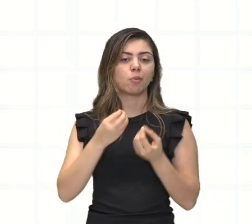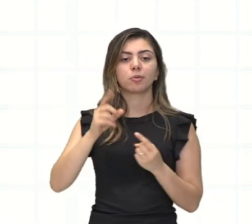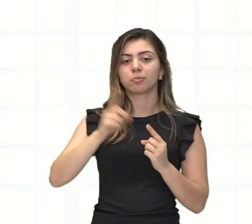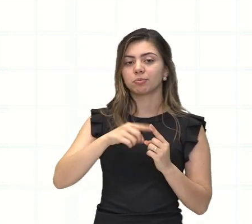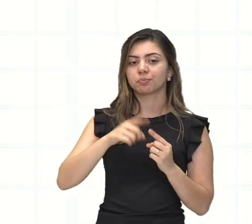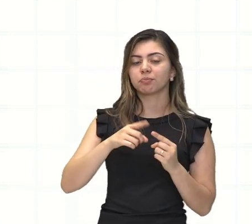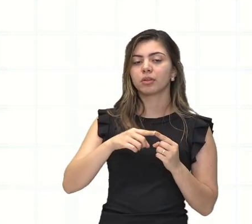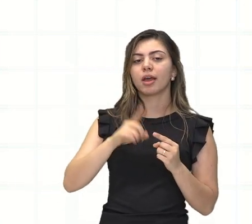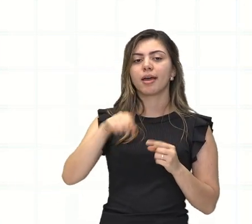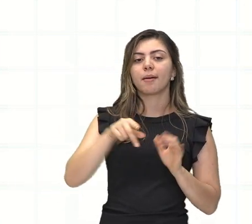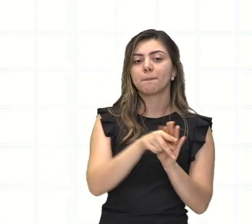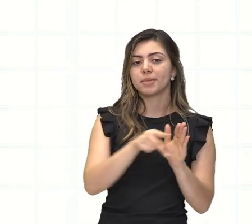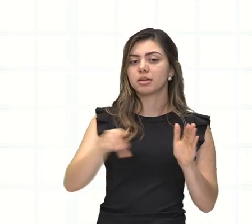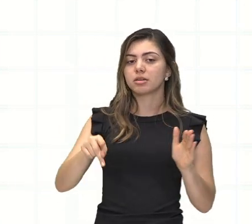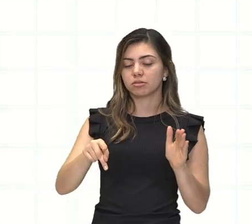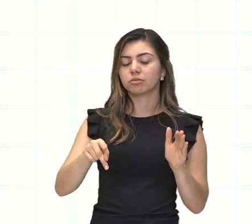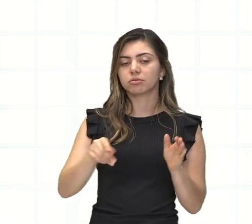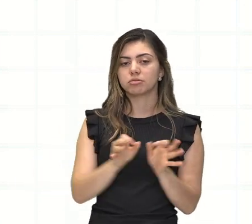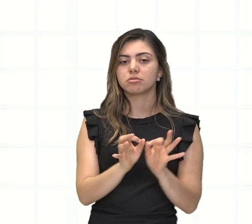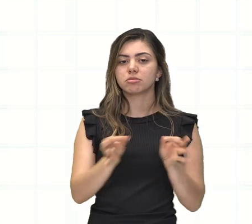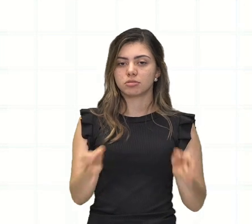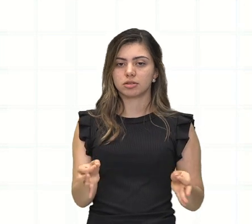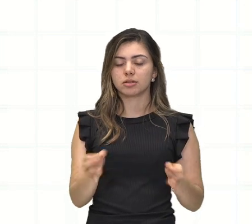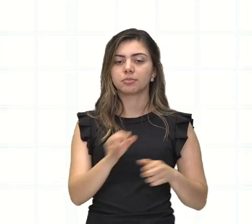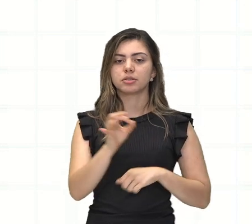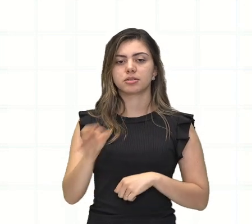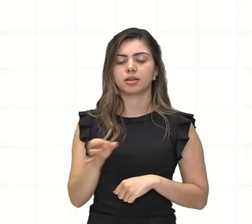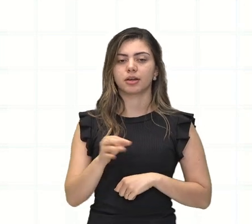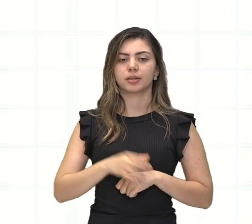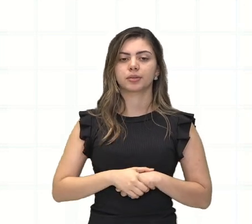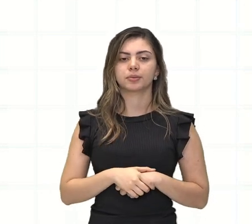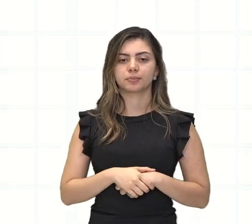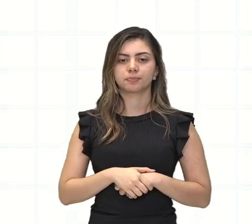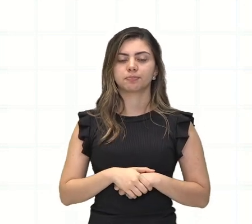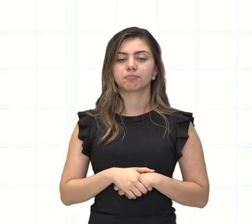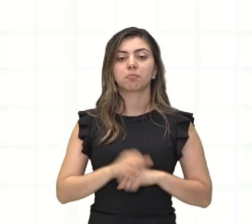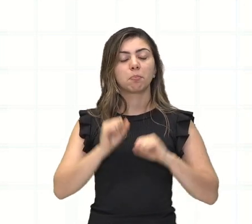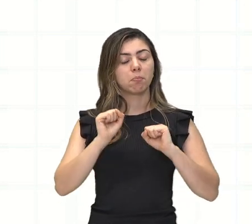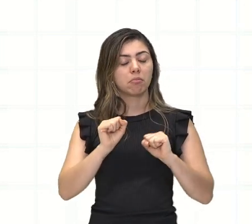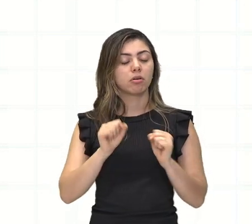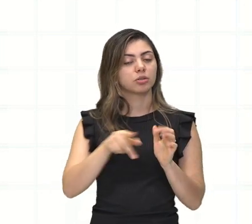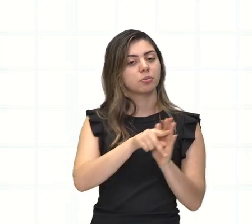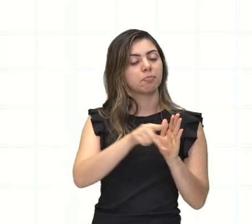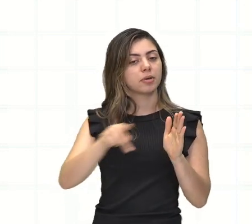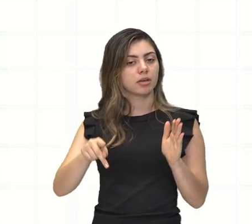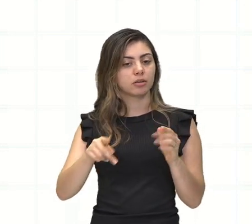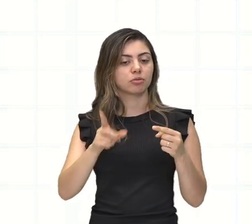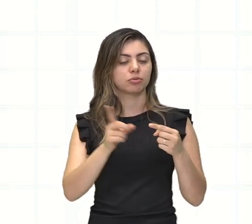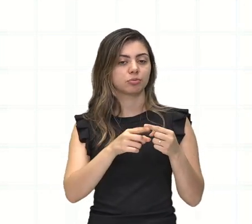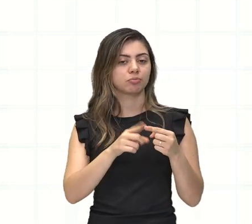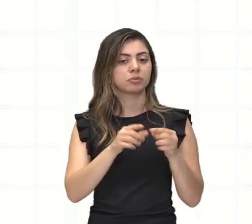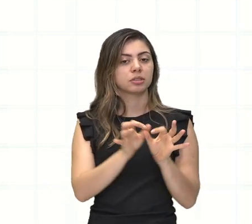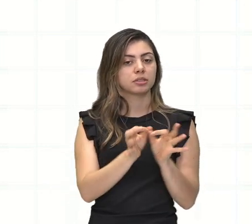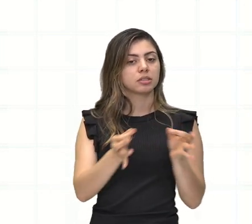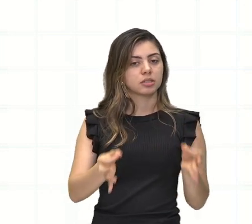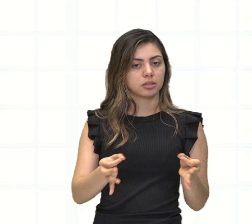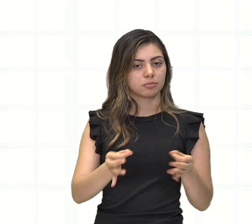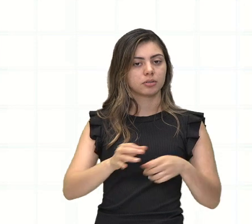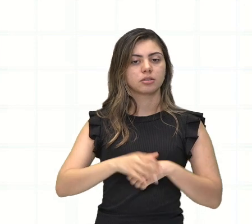período simples, certo? Período simples,